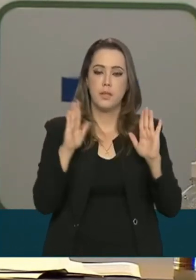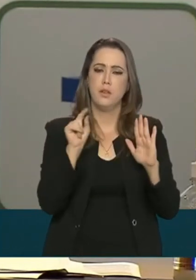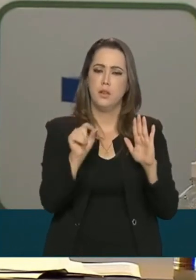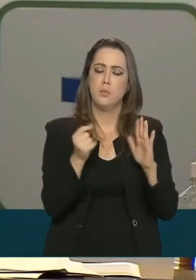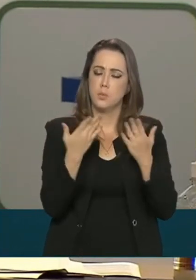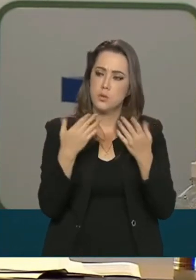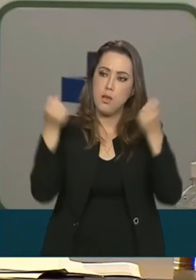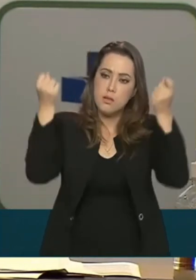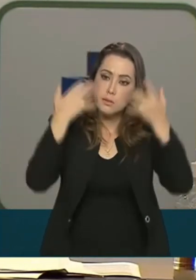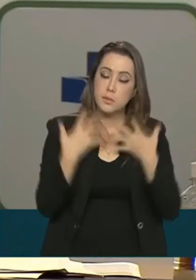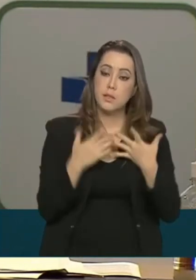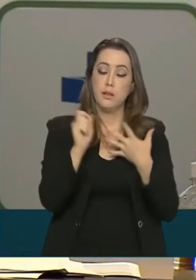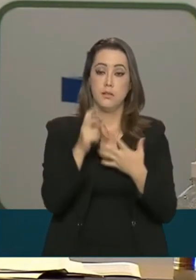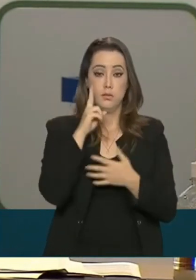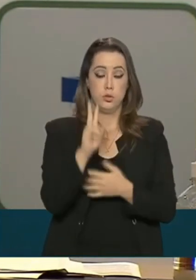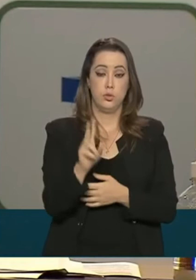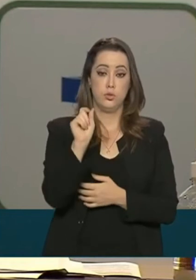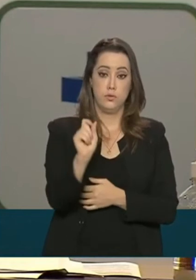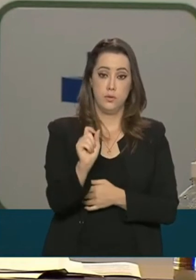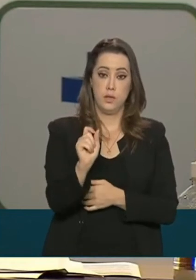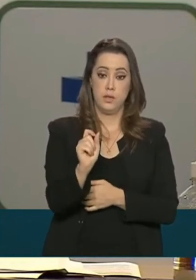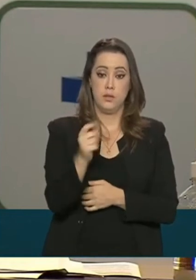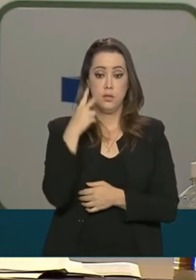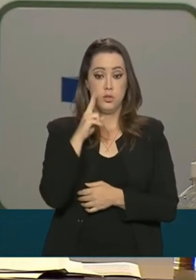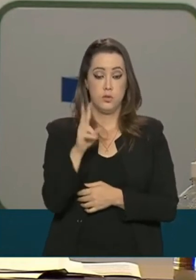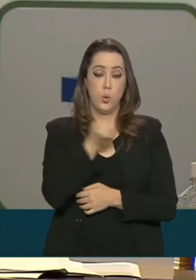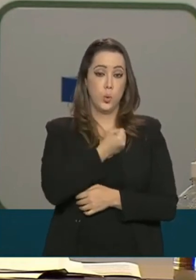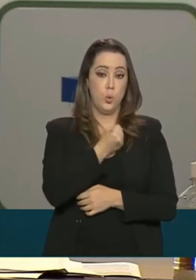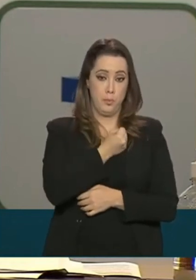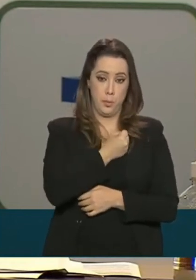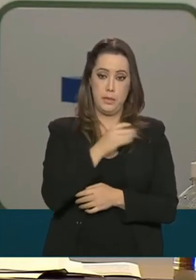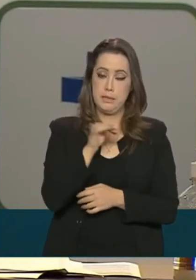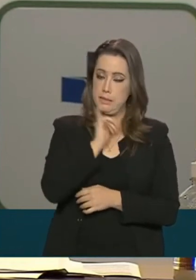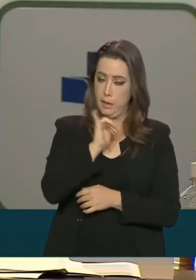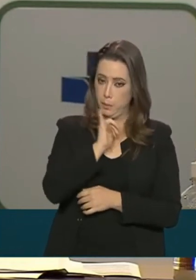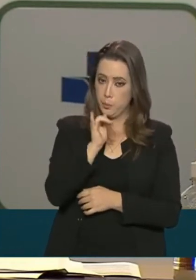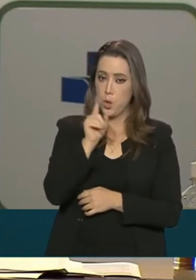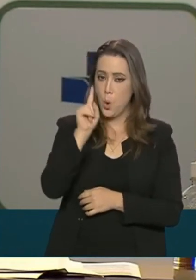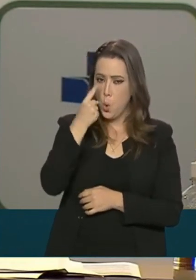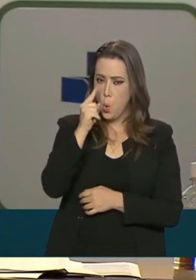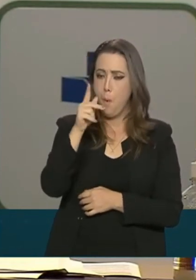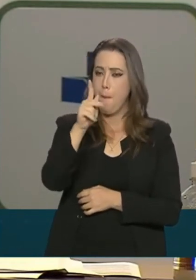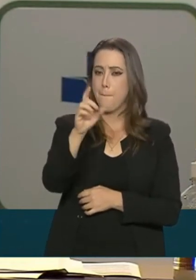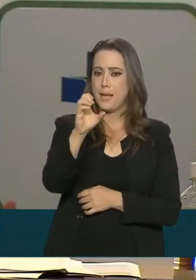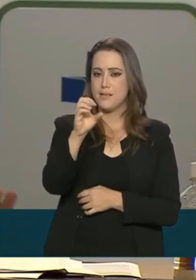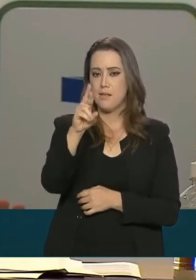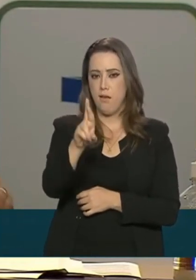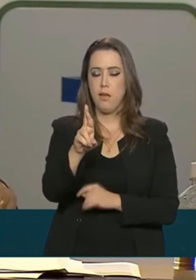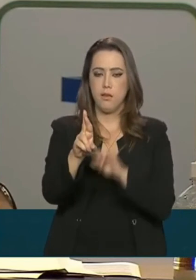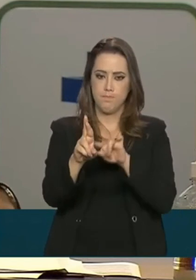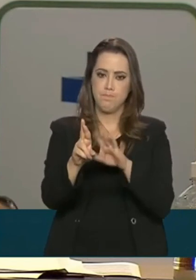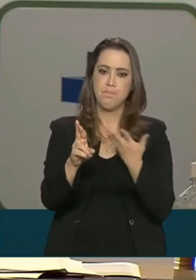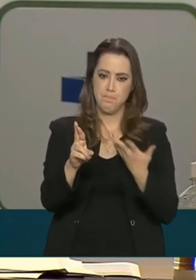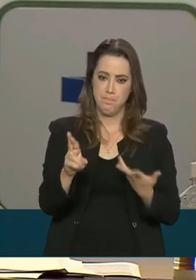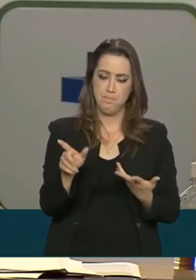exames realizados por PCR, nós verificamos que hoje temos, pelos nossos